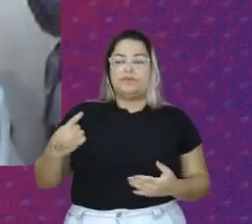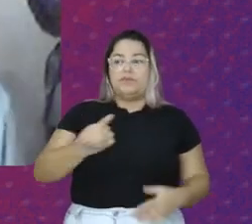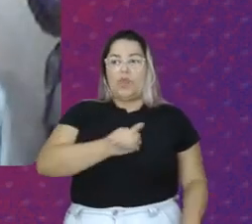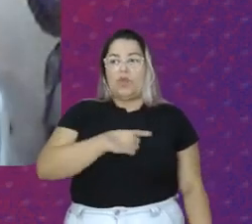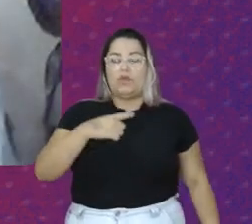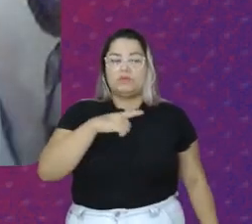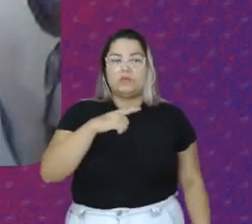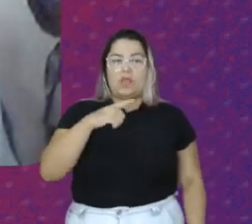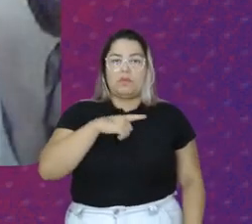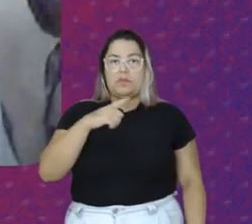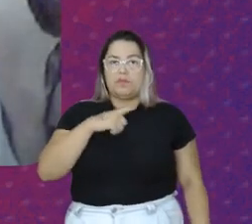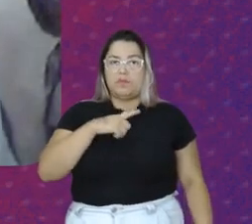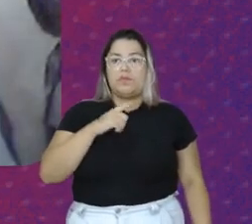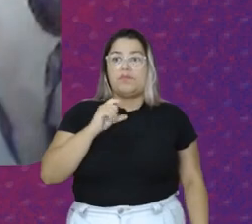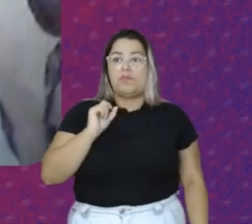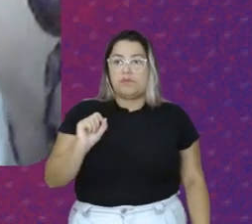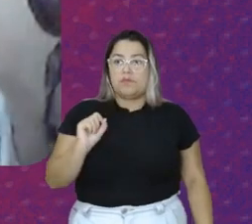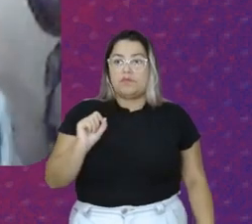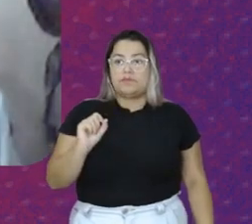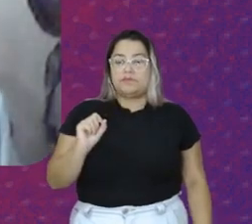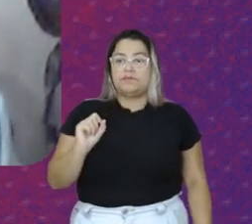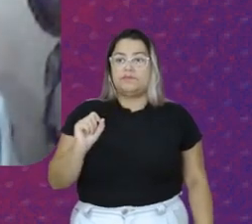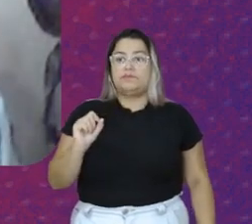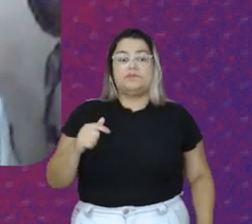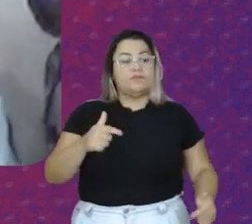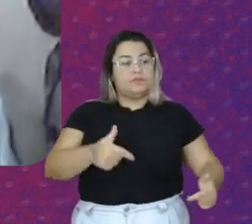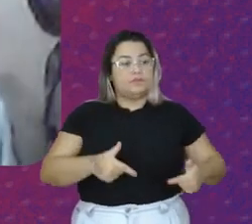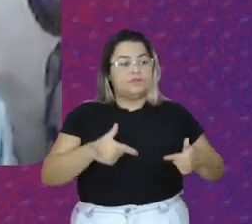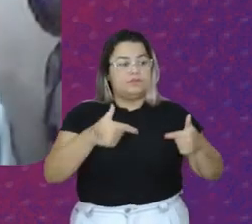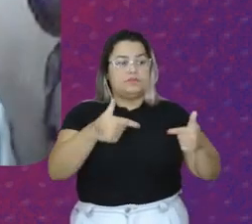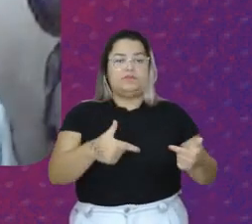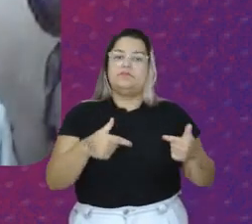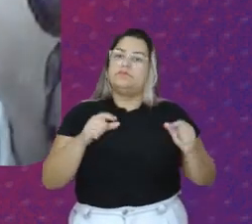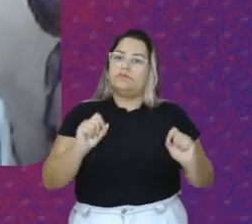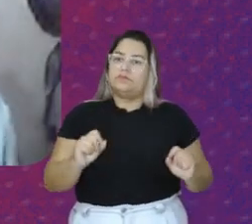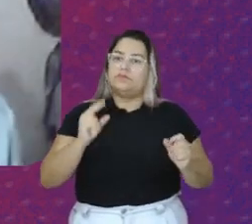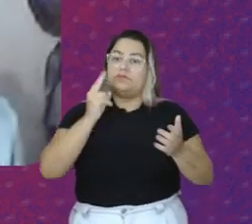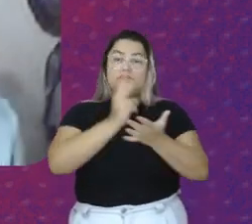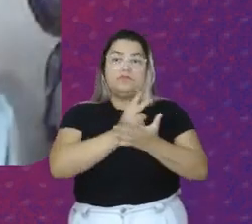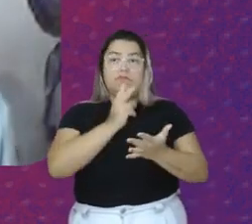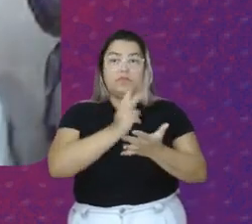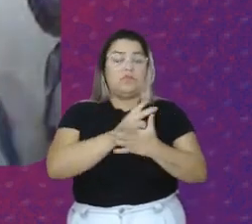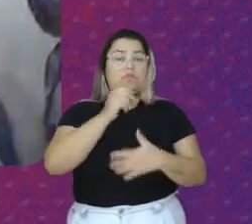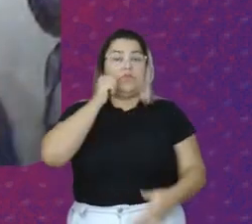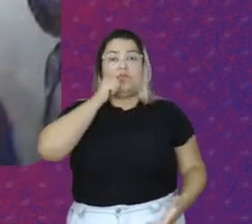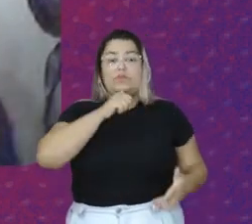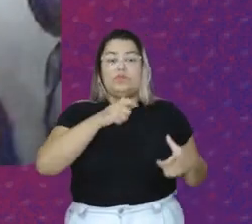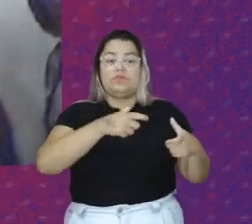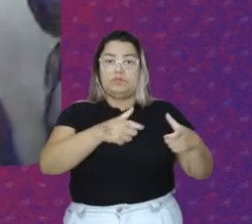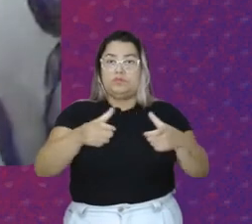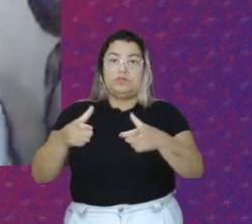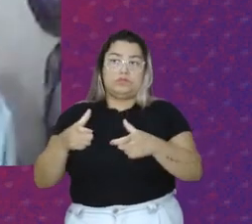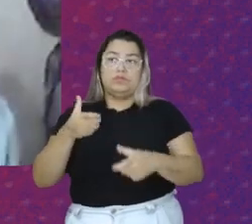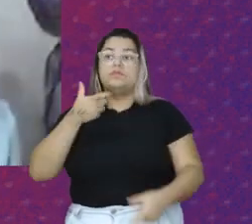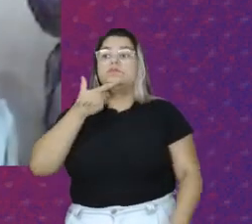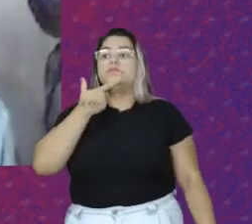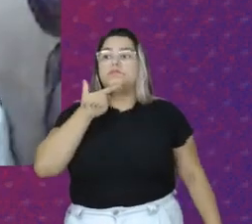temos que ir para a luta. Ir para a luta mesmo. Lugar de mulher é onde ela quiser,